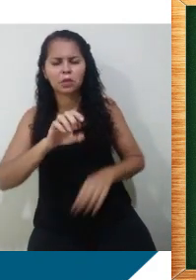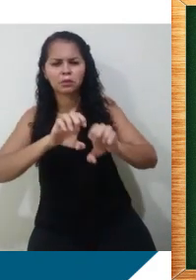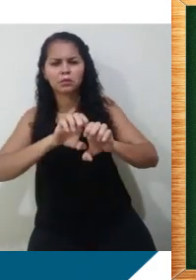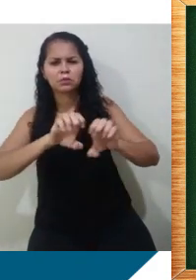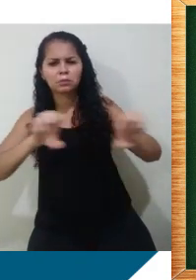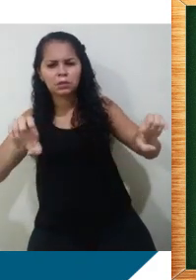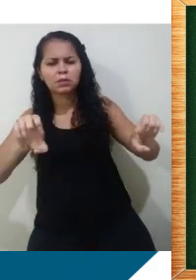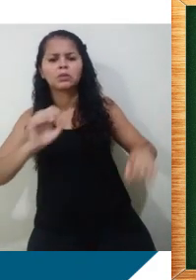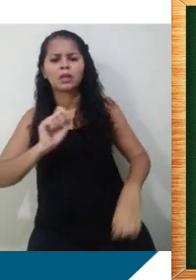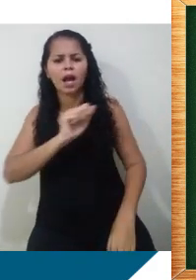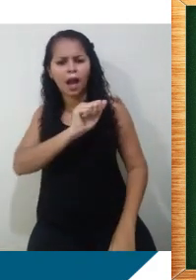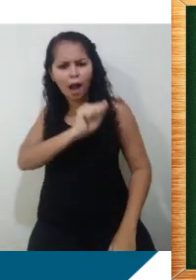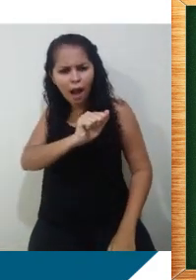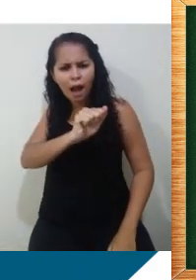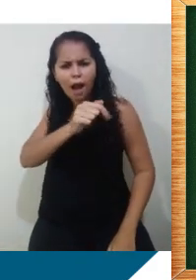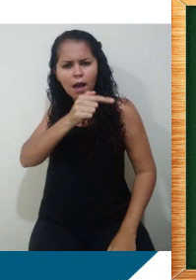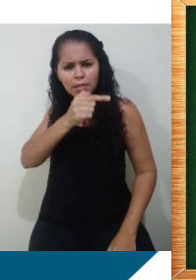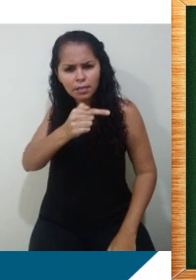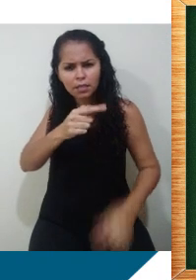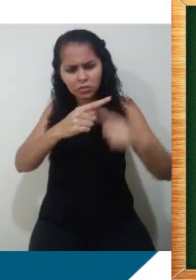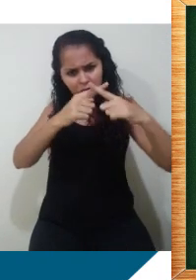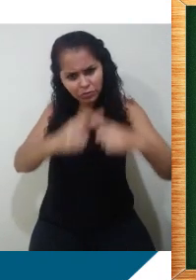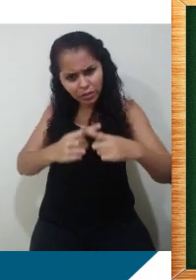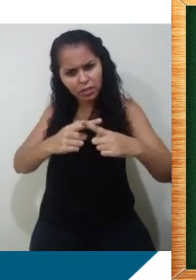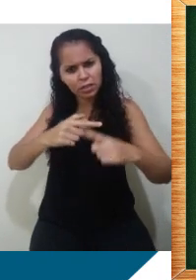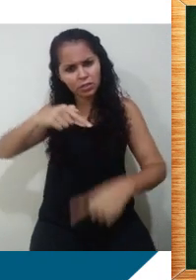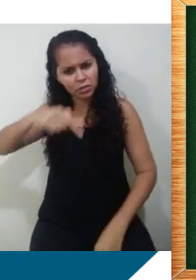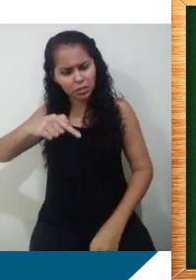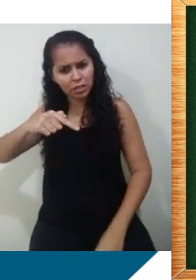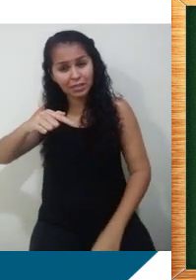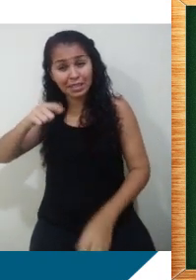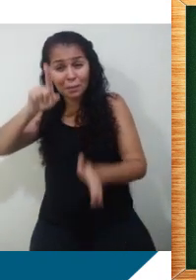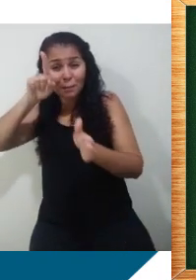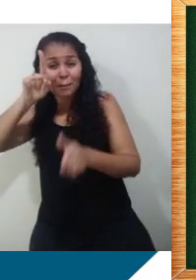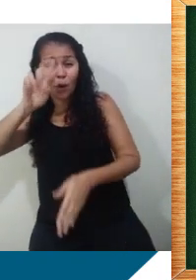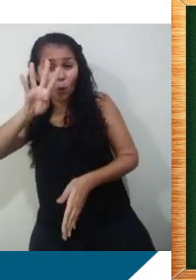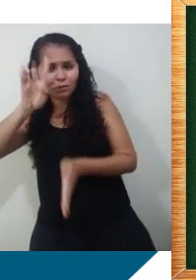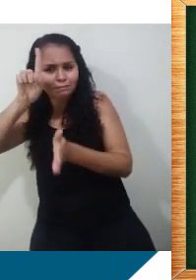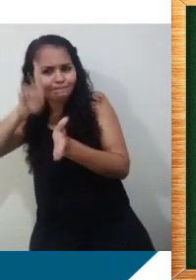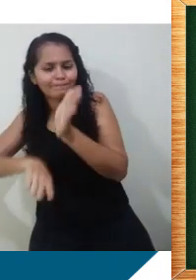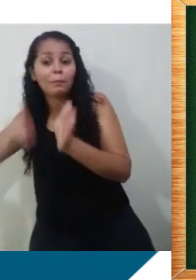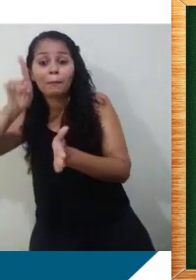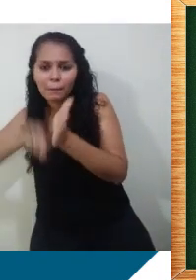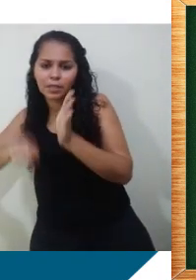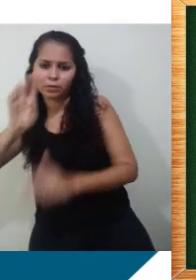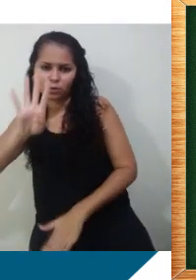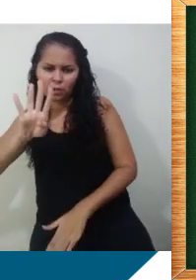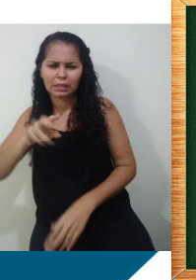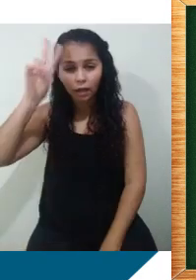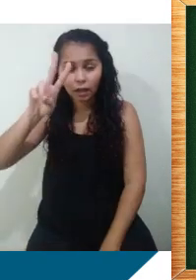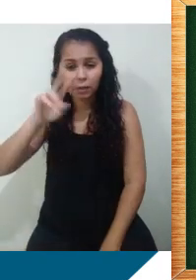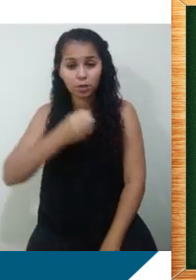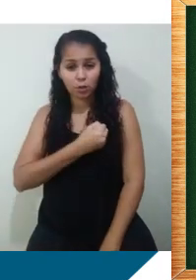7 vezes Q elevado a menos 4. Lembre-se que quando o número está elevado a um expoente negativo,